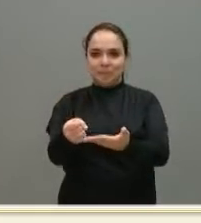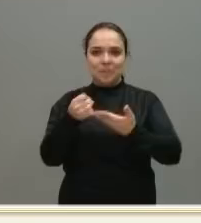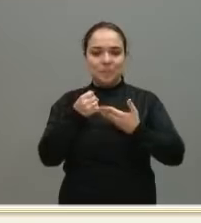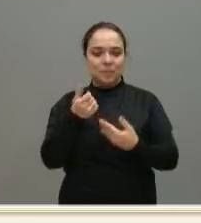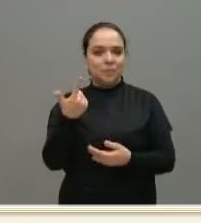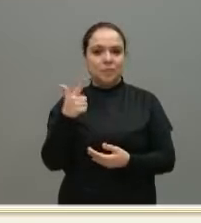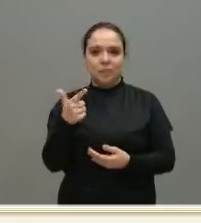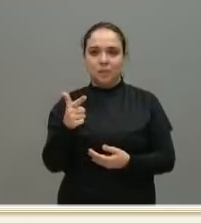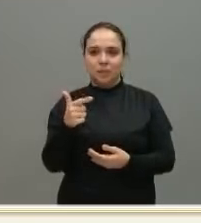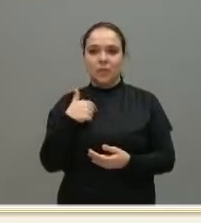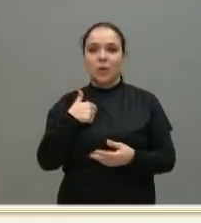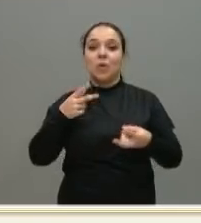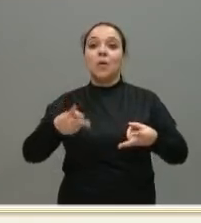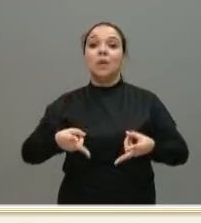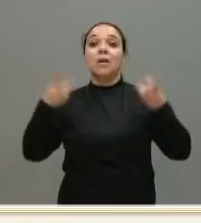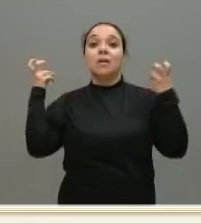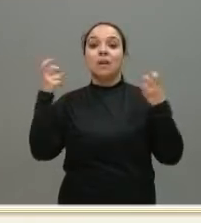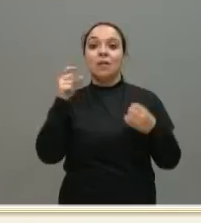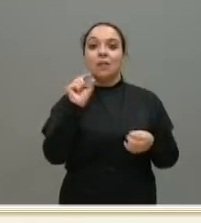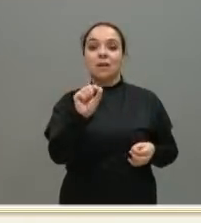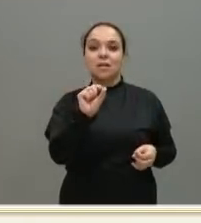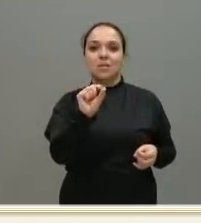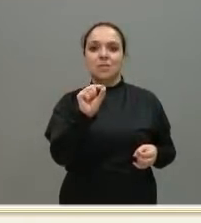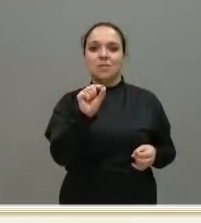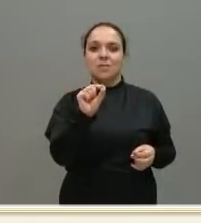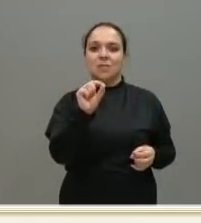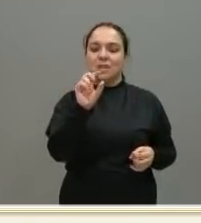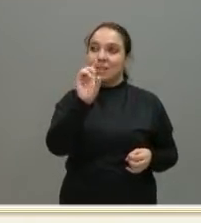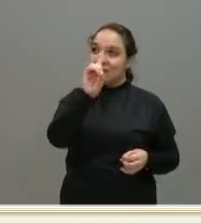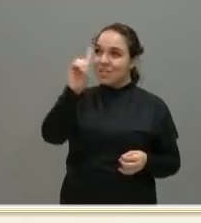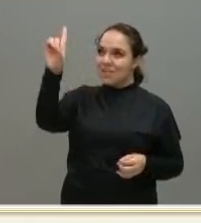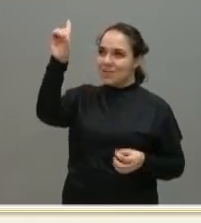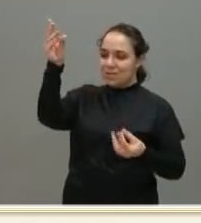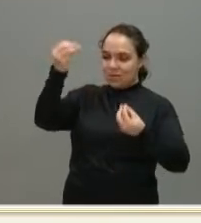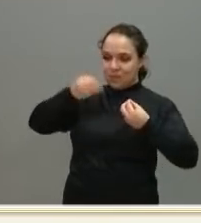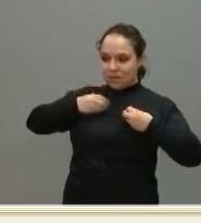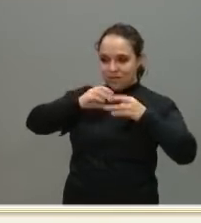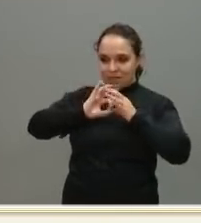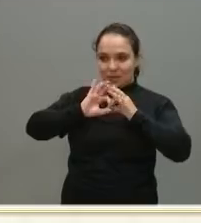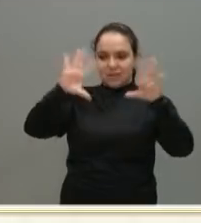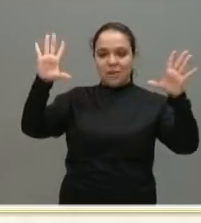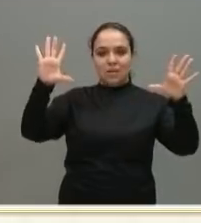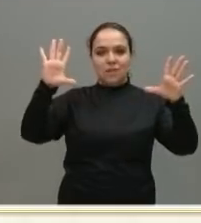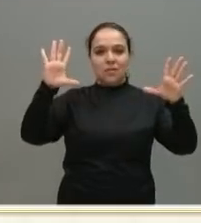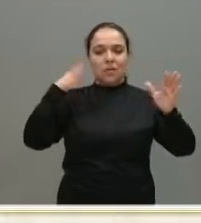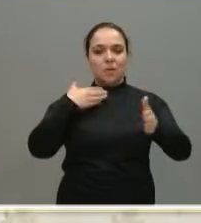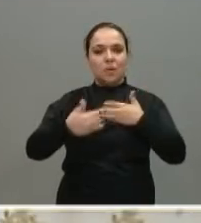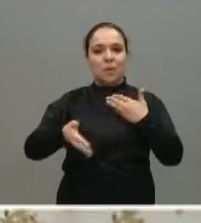Foi então que eu percebi que é o Senhor que me livrará de todo o mal.